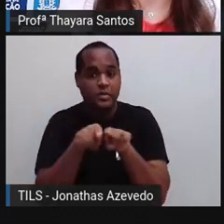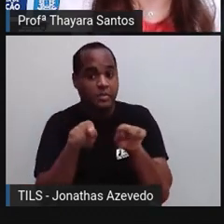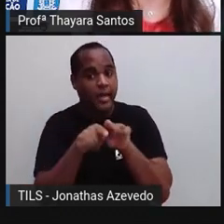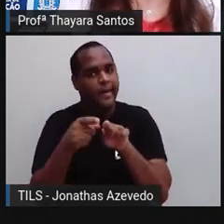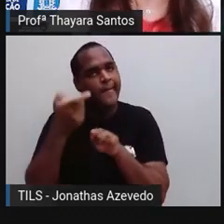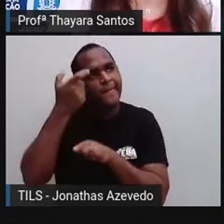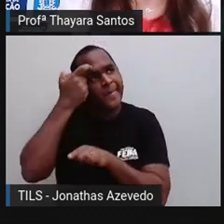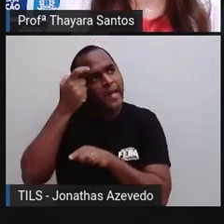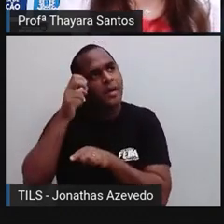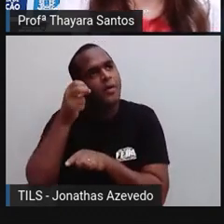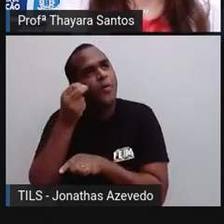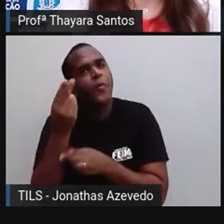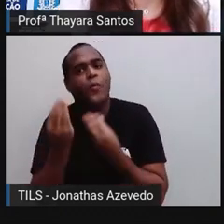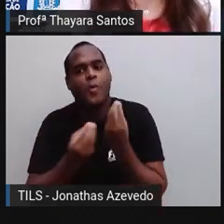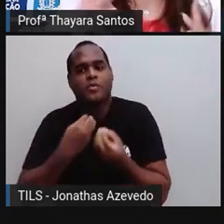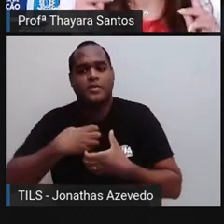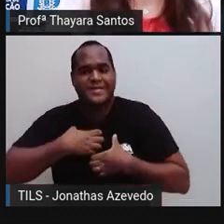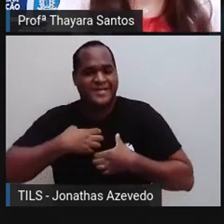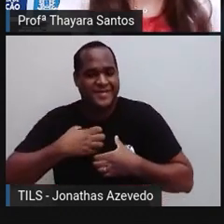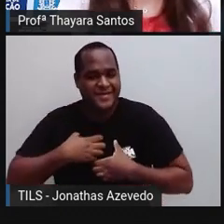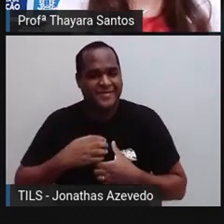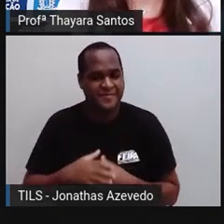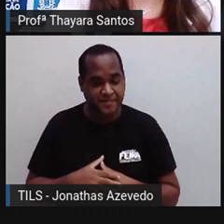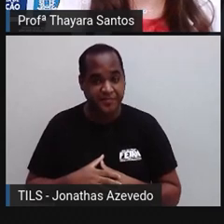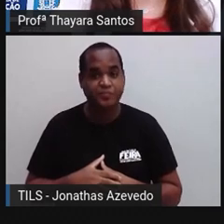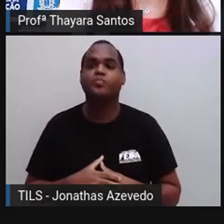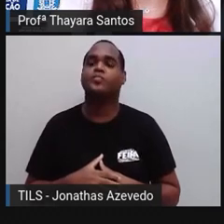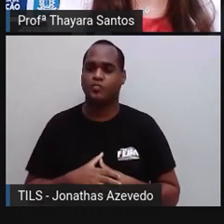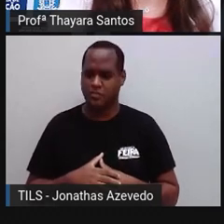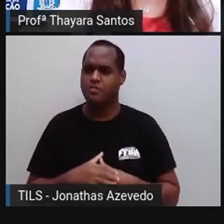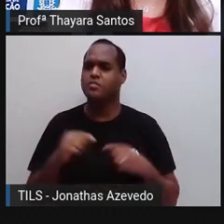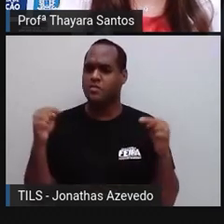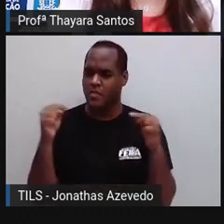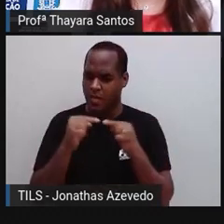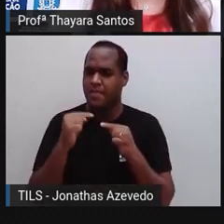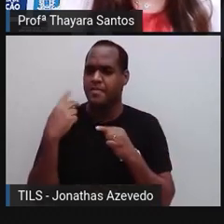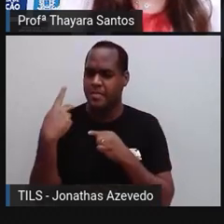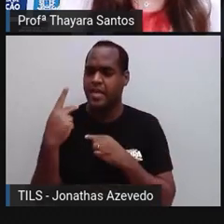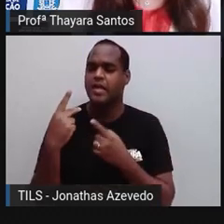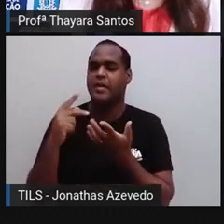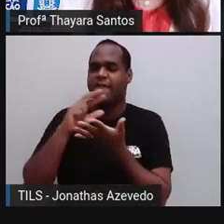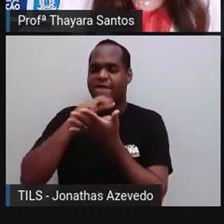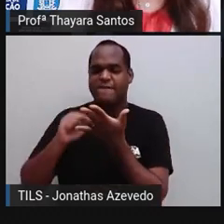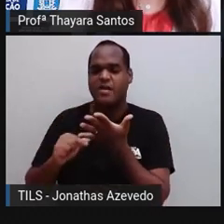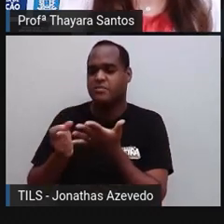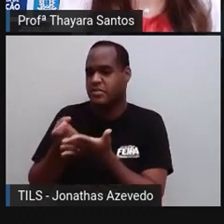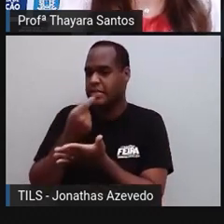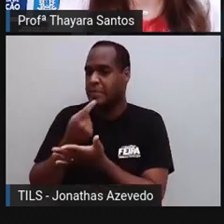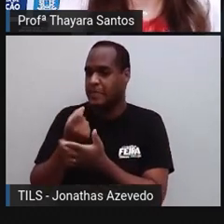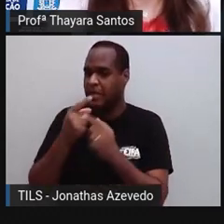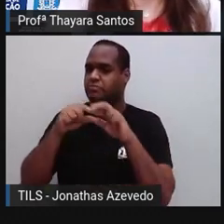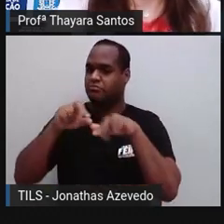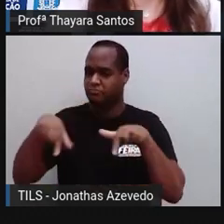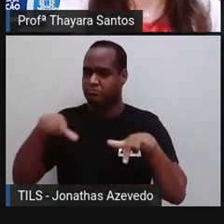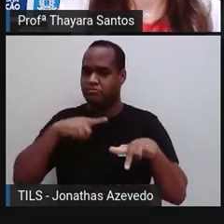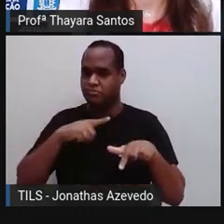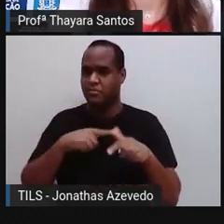gente pensa e como a gente sente. Isso é uma característica das drogas psicotrópicas.